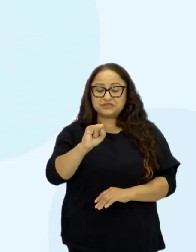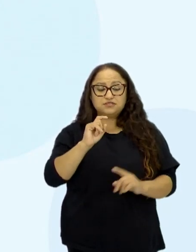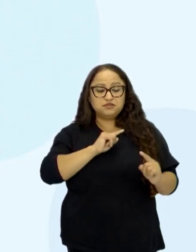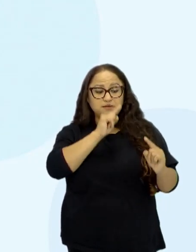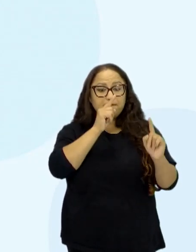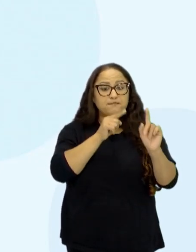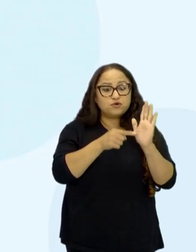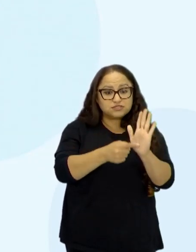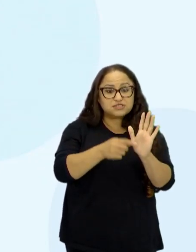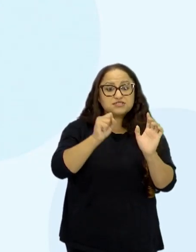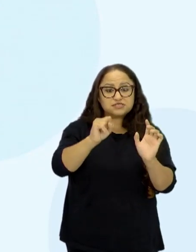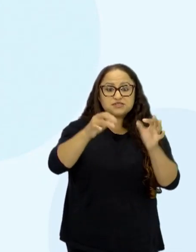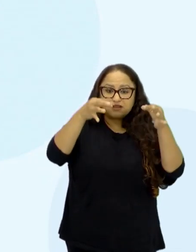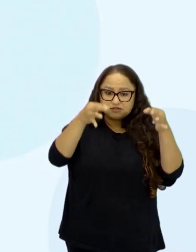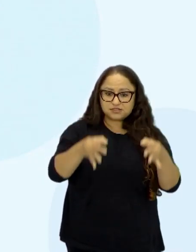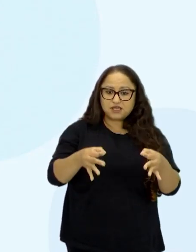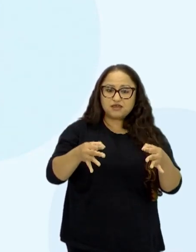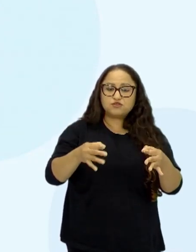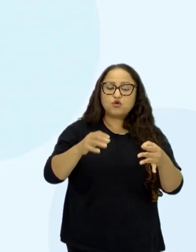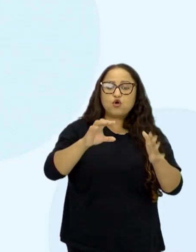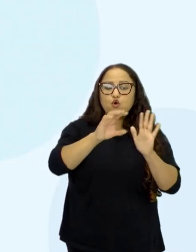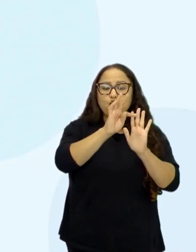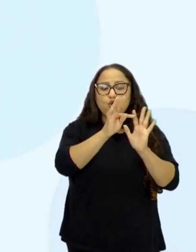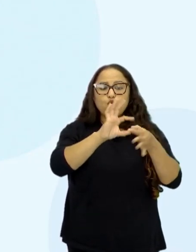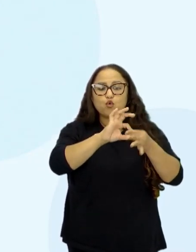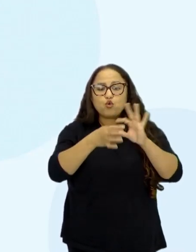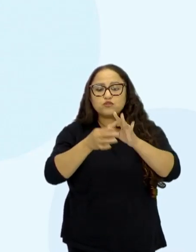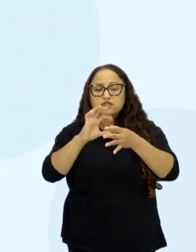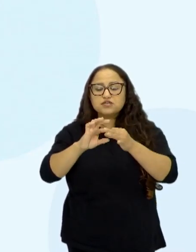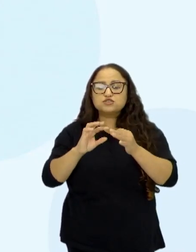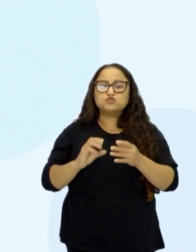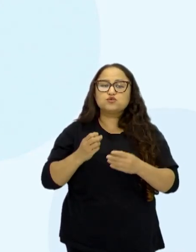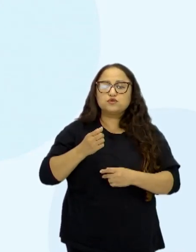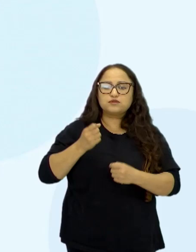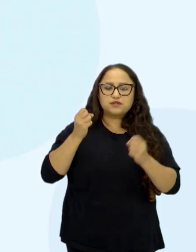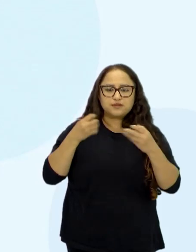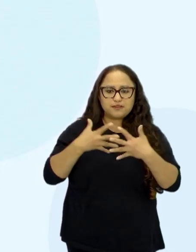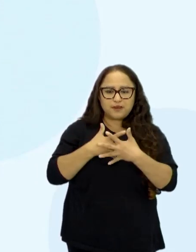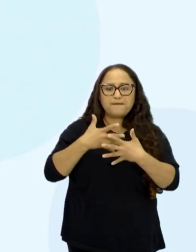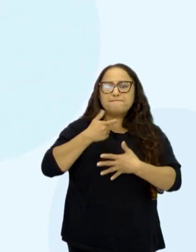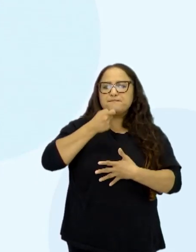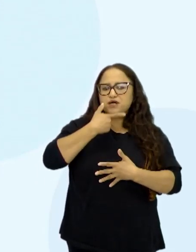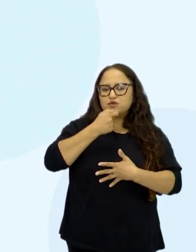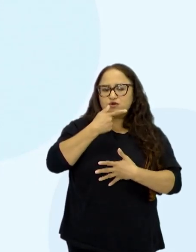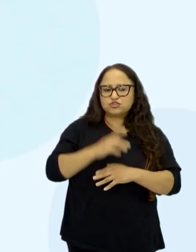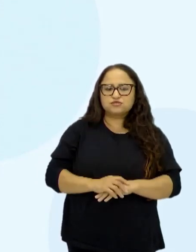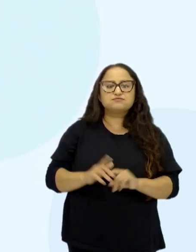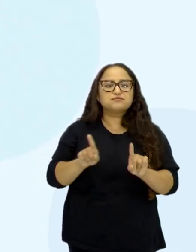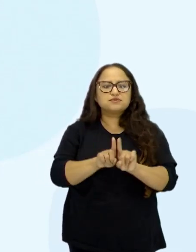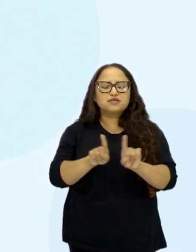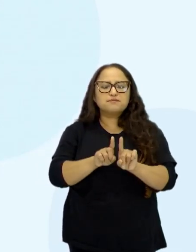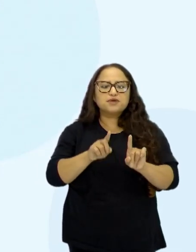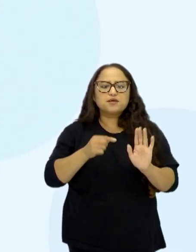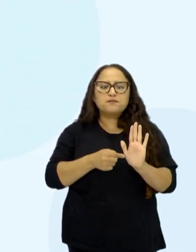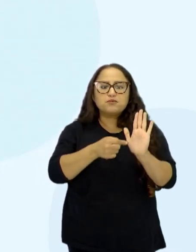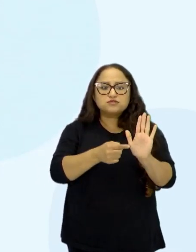paródia. Analisar o emprego de recursos criativos para a produção de efeitos de humor. Identificar o elemento surpresa e